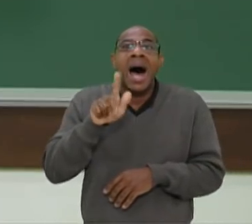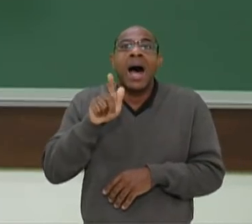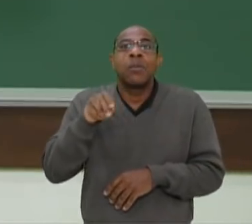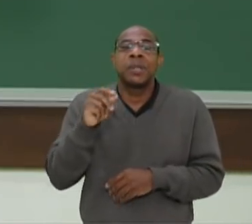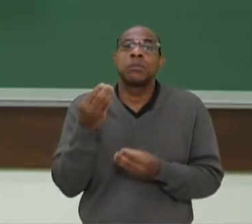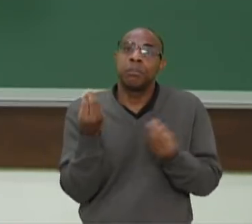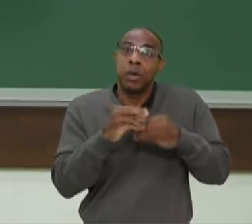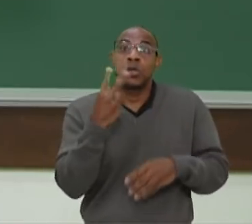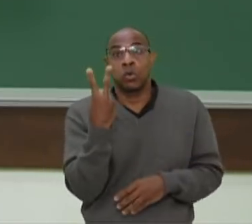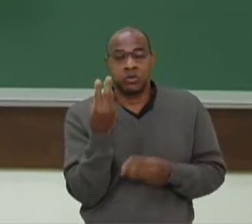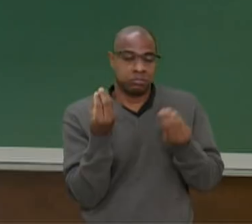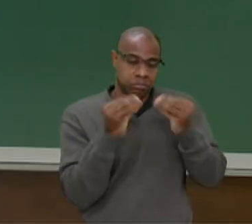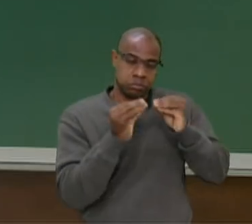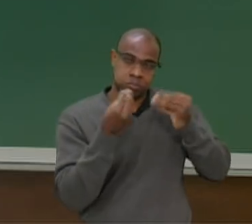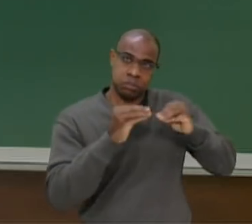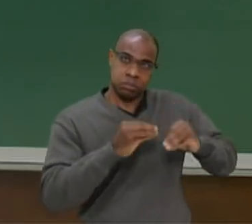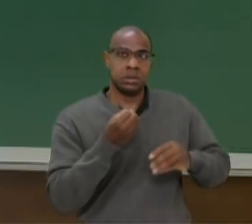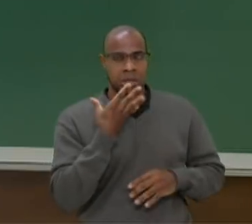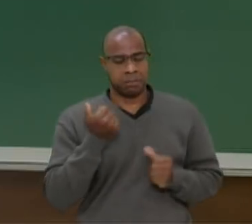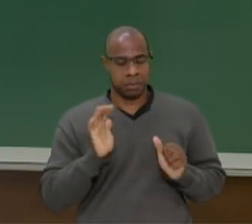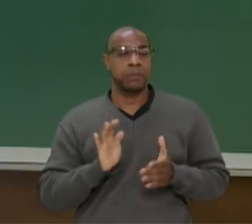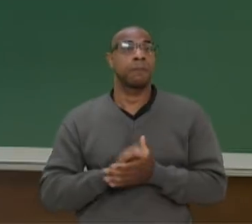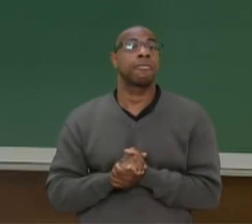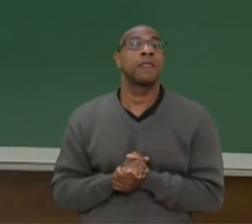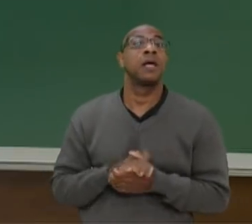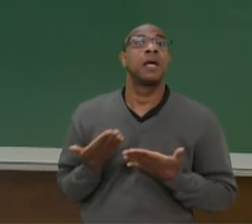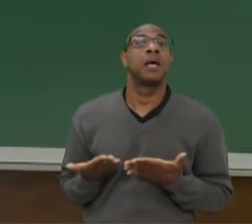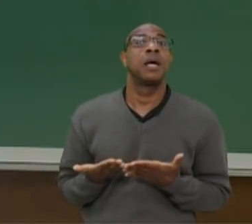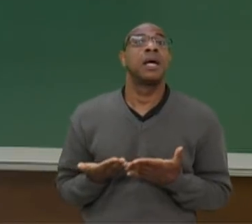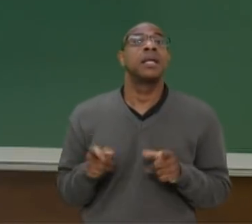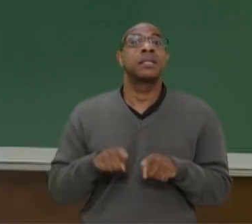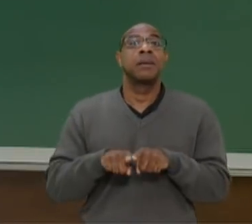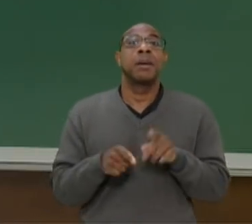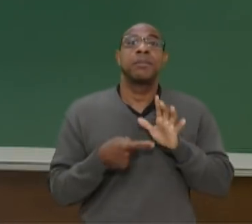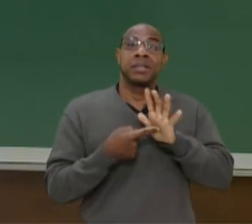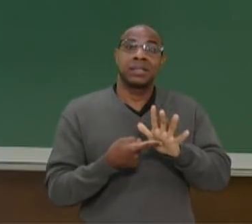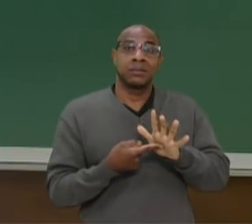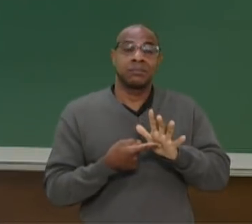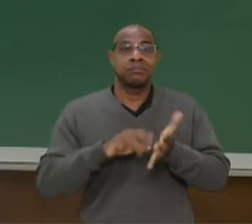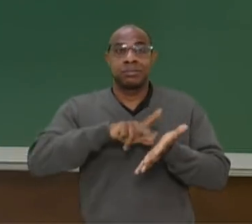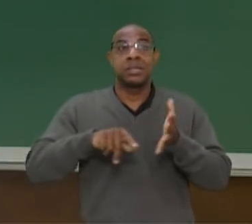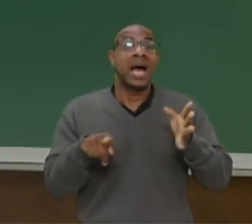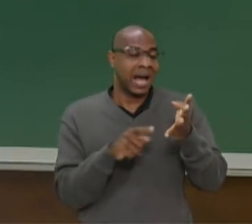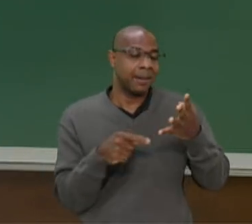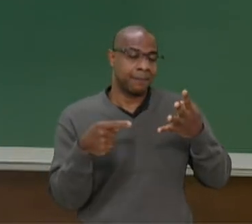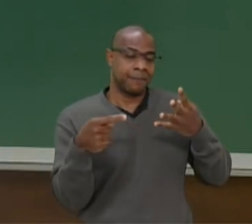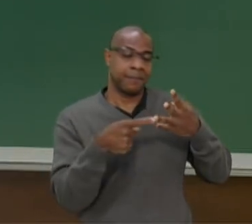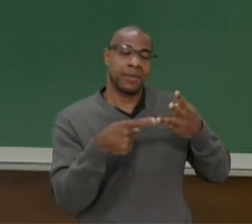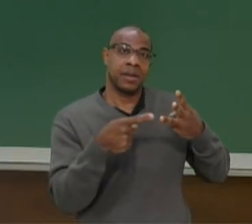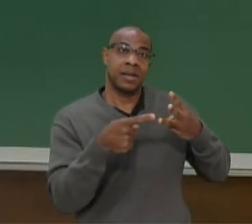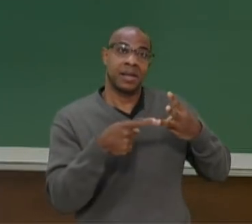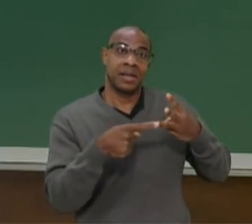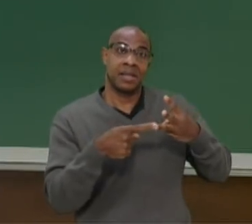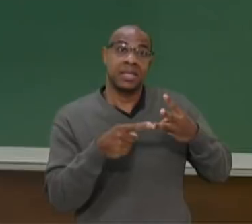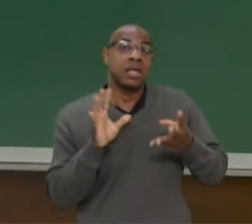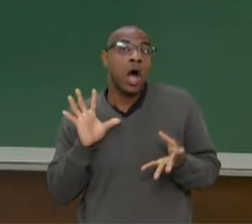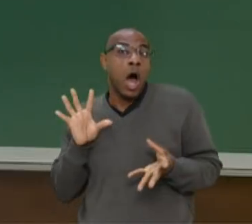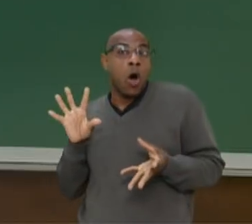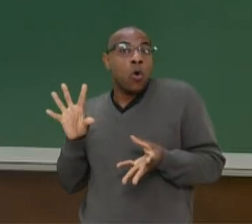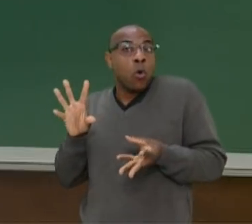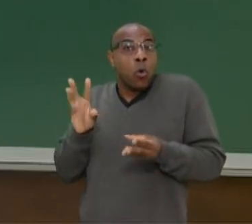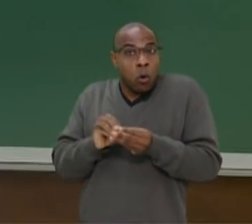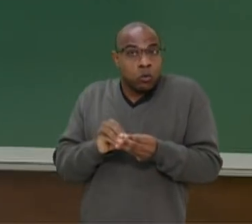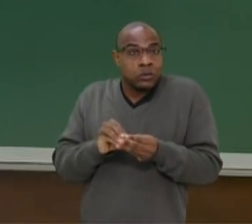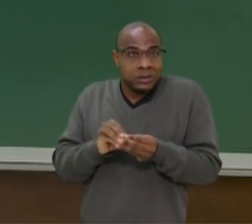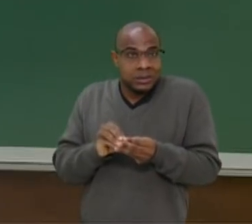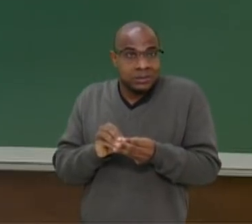ótimo, tudo bem? Um contra-argumento e a apresentação de dados. Conclusão, retomada da tese, aquilo que você